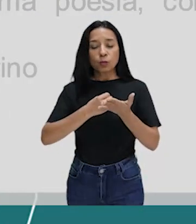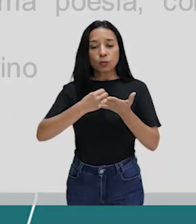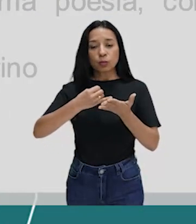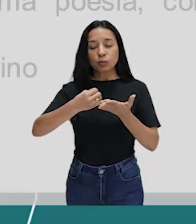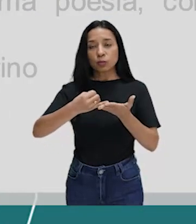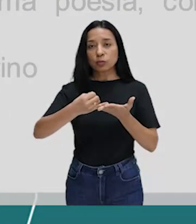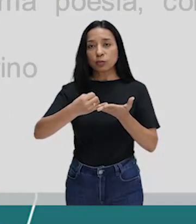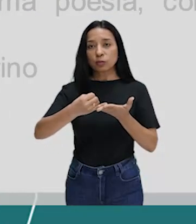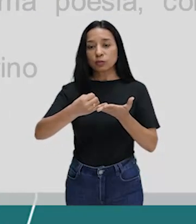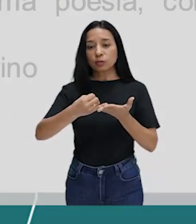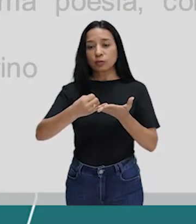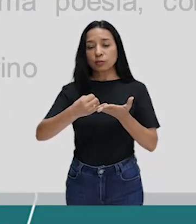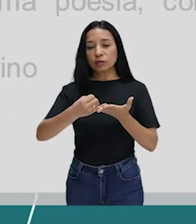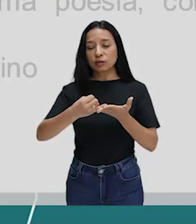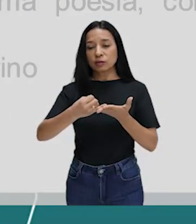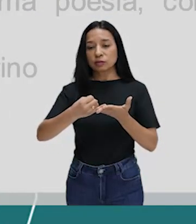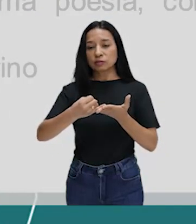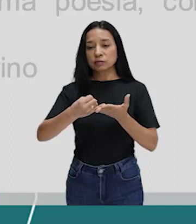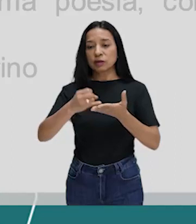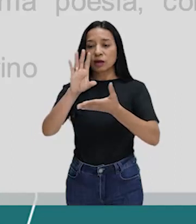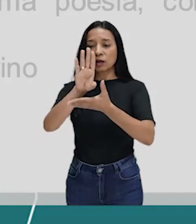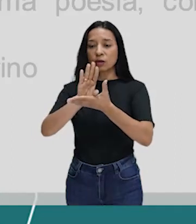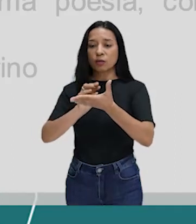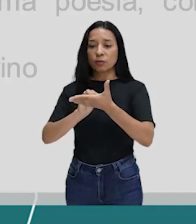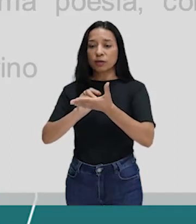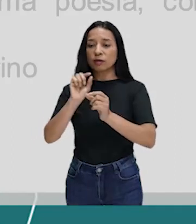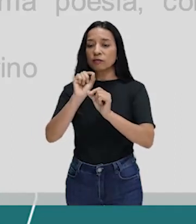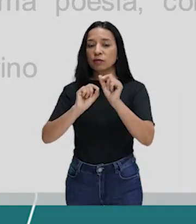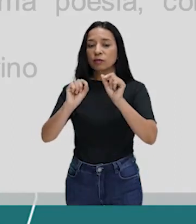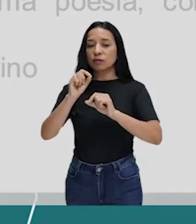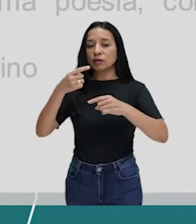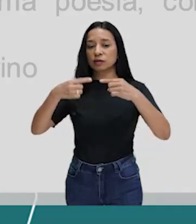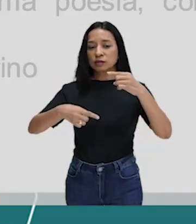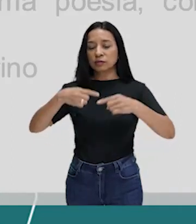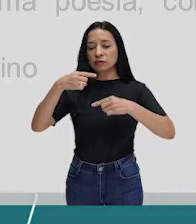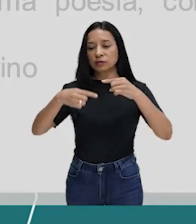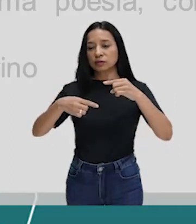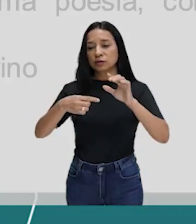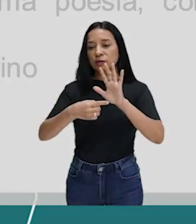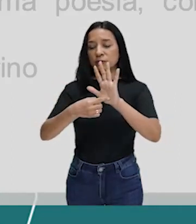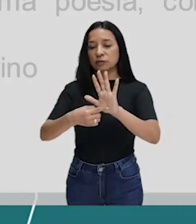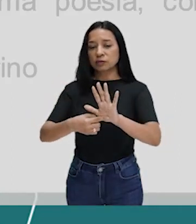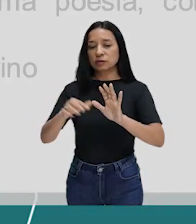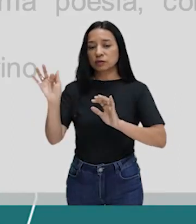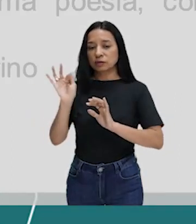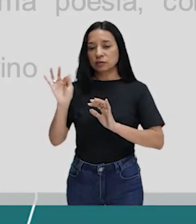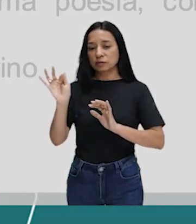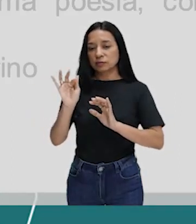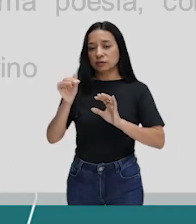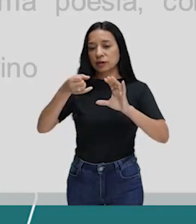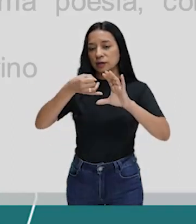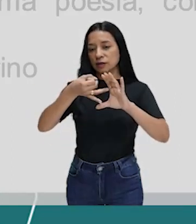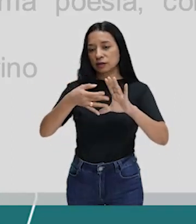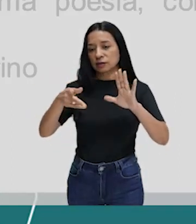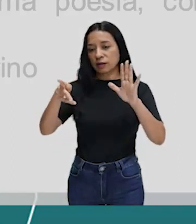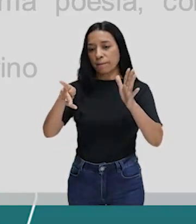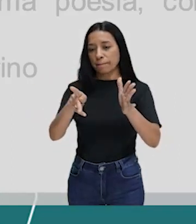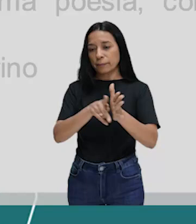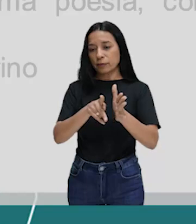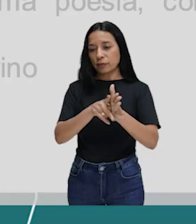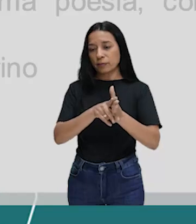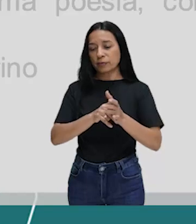foi defendido, apresentado na França, com características próprias pelo verso alexandrino, que eu